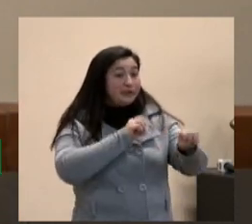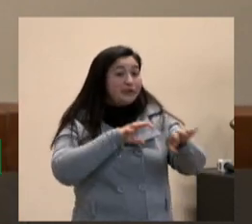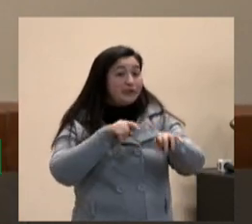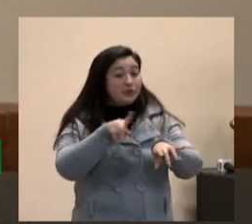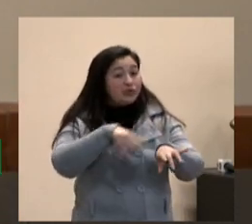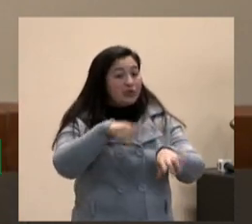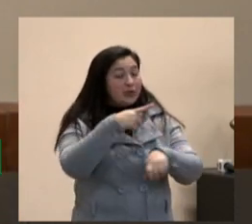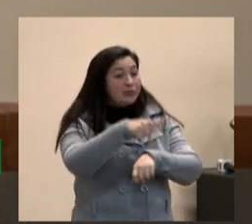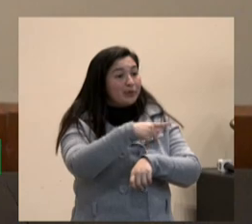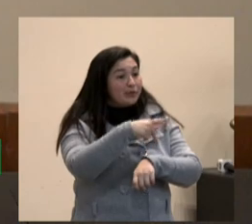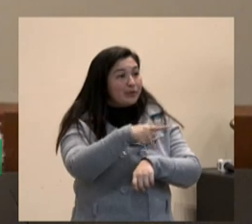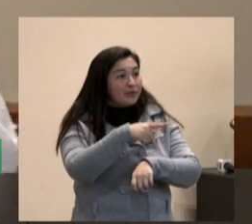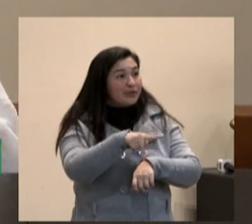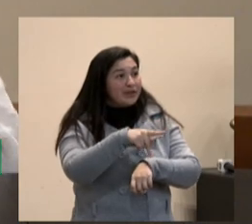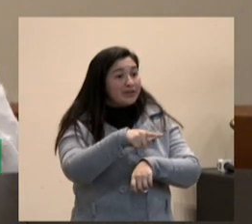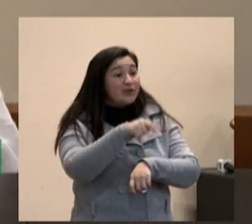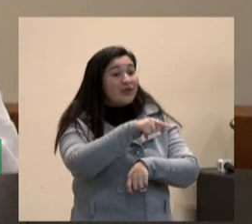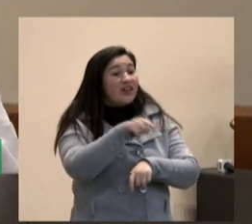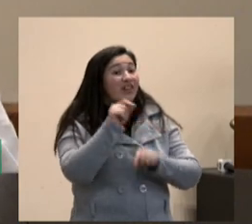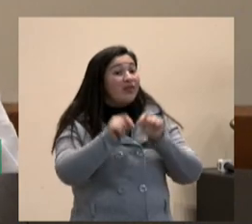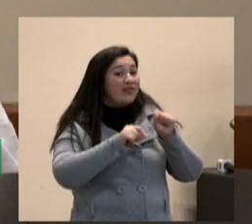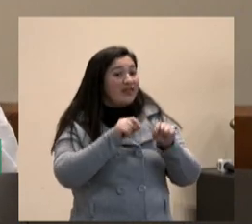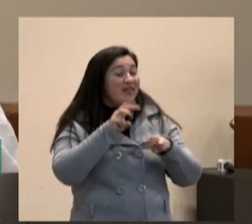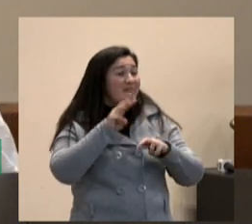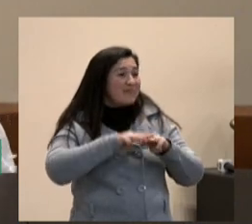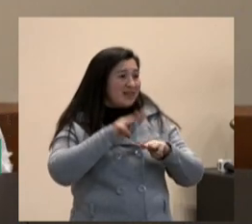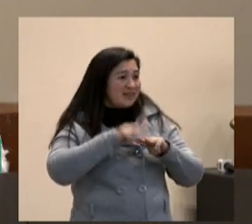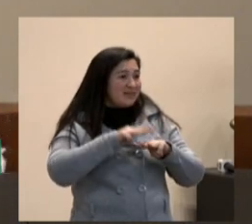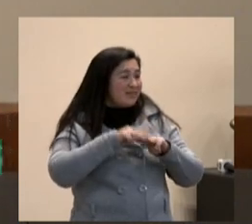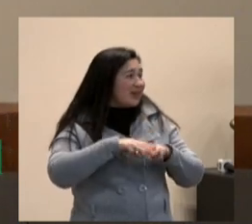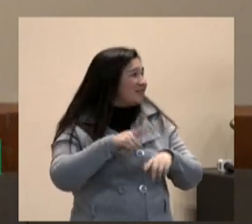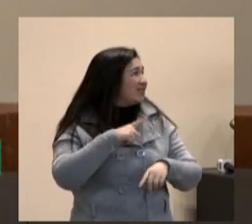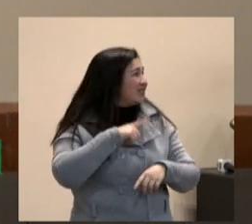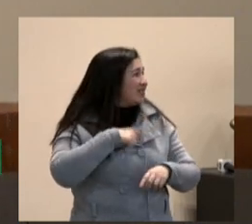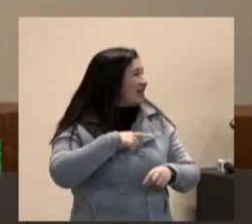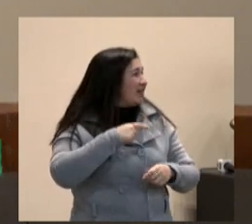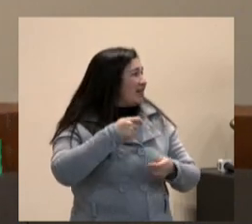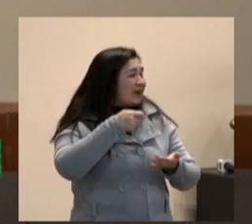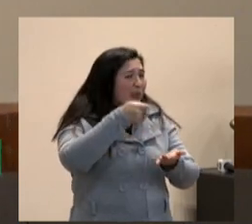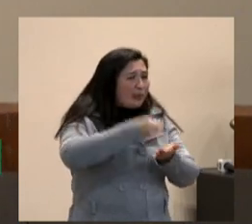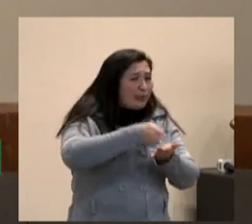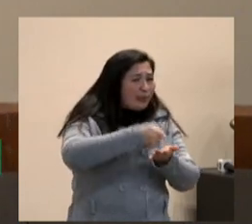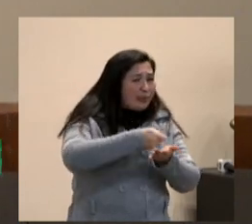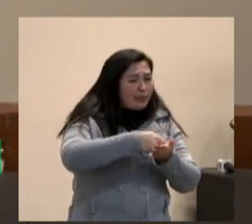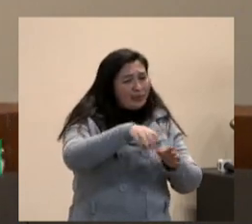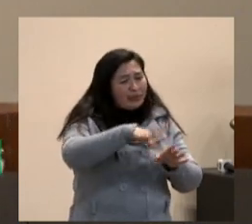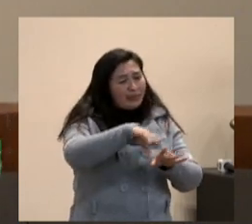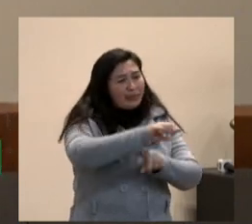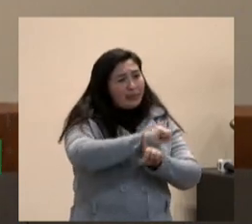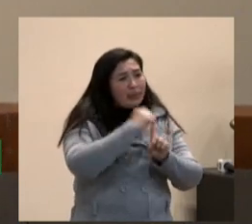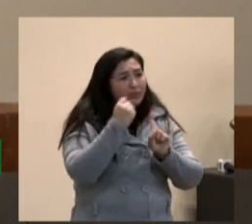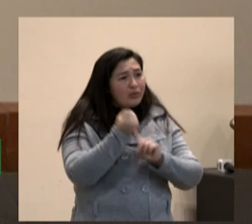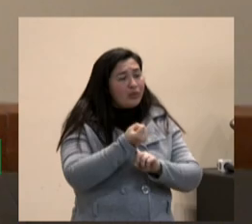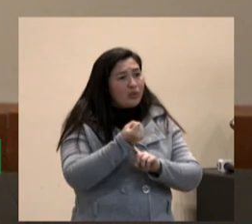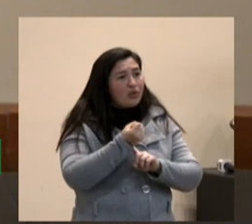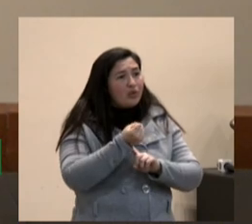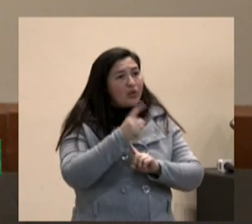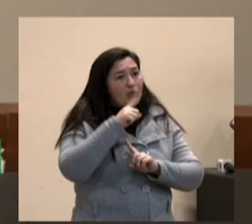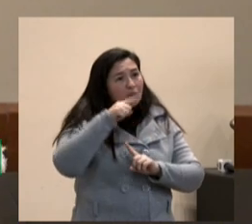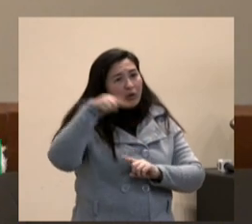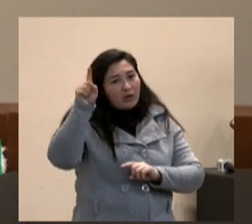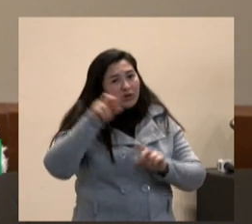ensina matemática, que ainda tem uma componente sempre de cobrança, né, da sociedade em relação a todos os índices e